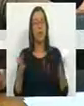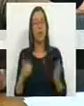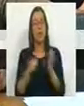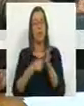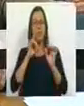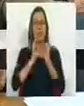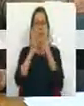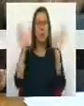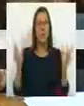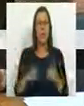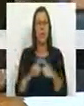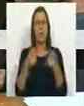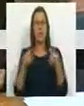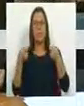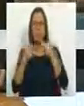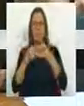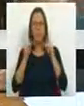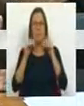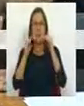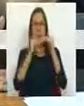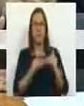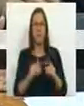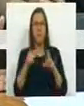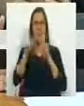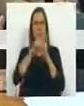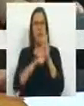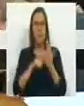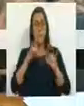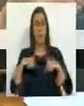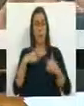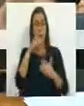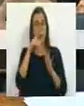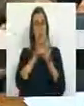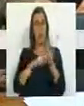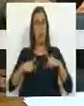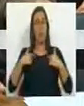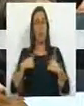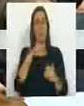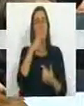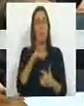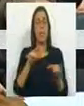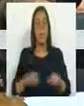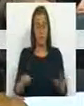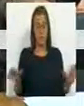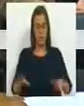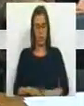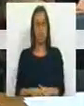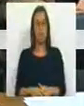Falta de transparência, falta de proporcionalidade e falta de ética, foi ele que referiu, foram palavras dele, referiu aqui.